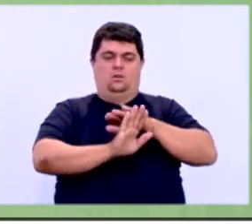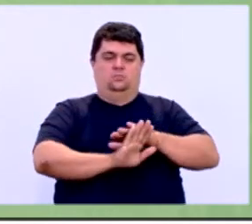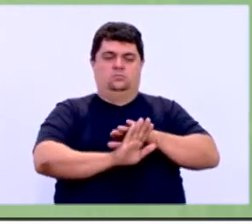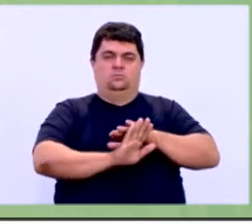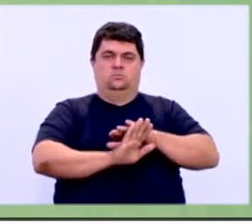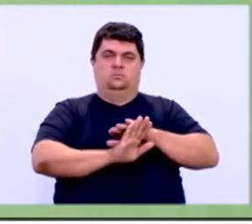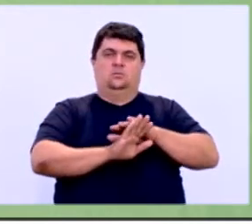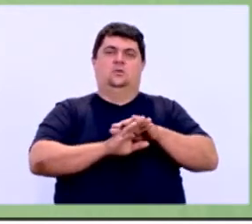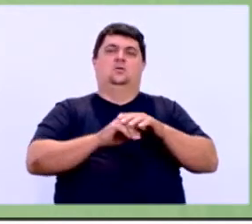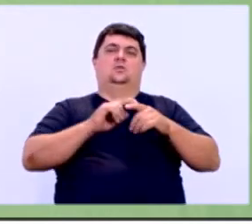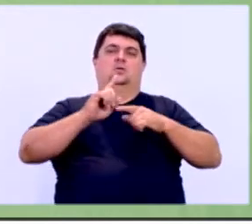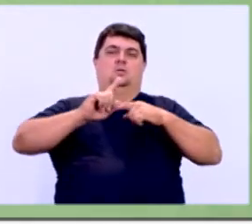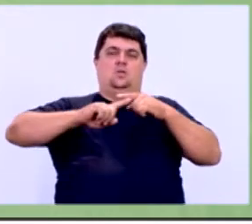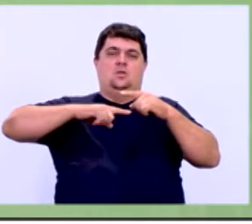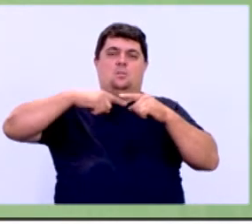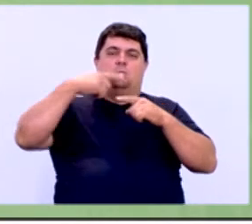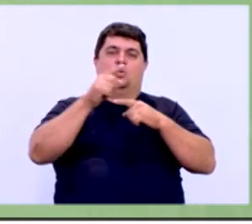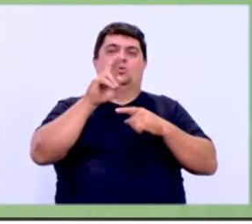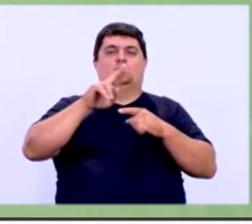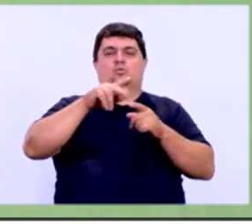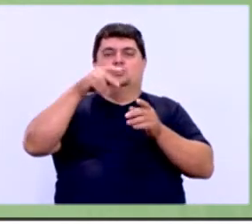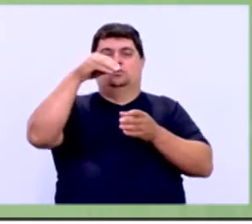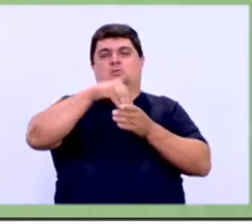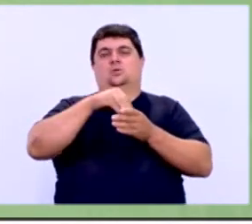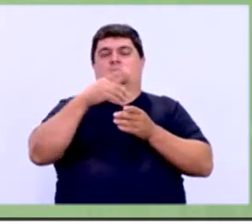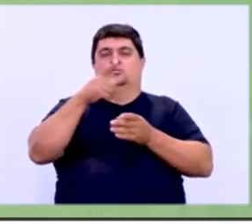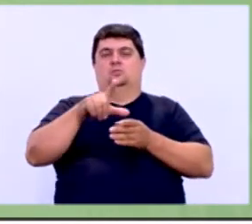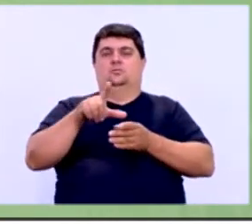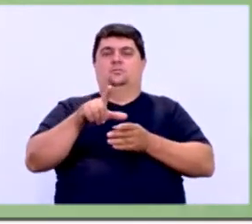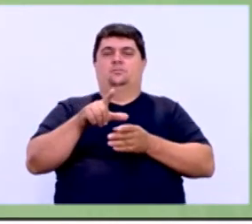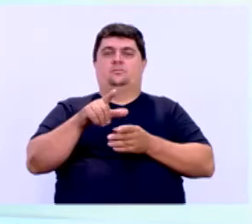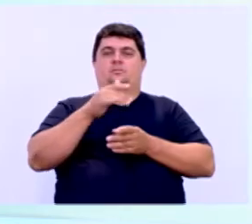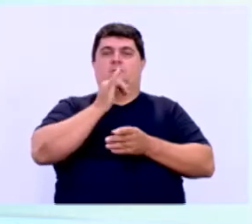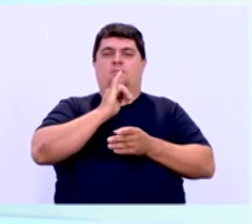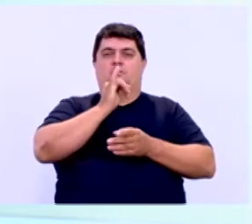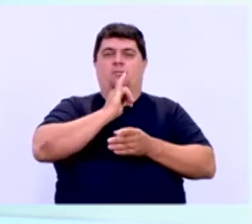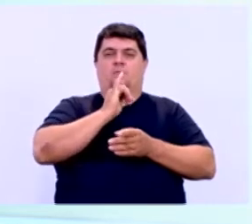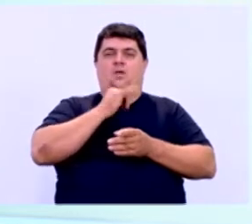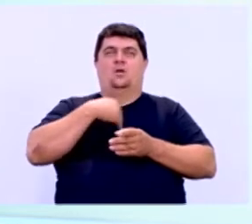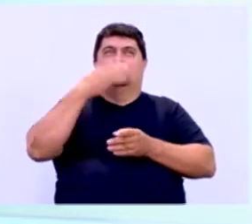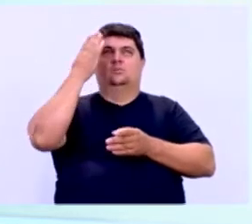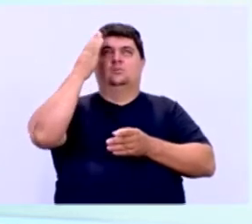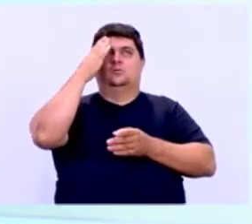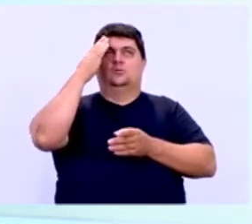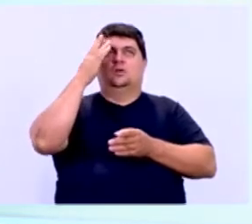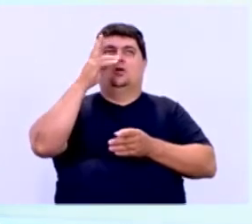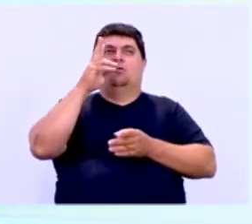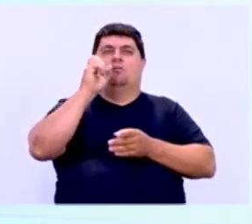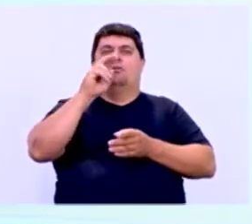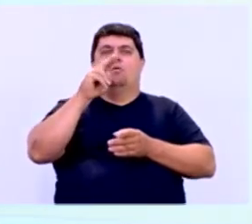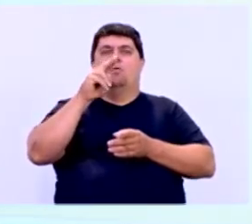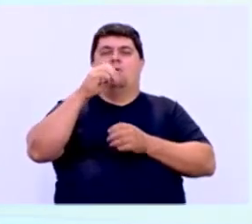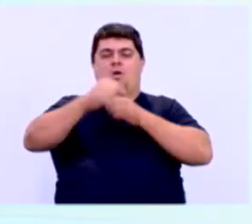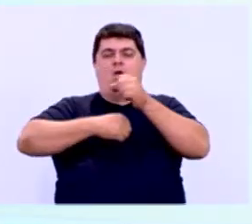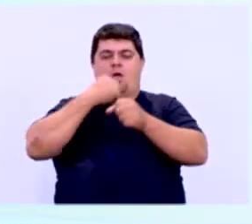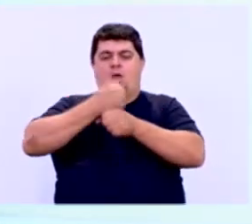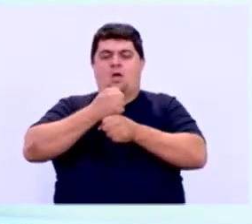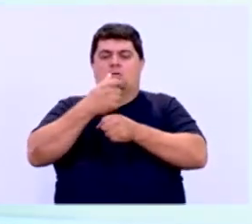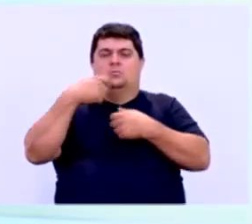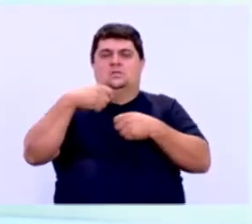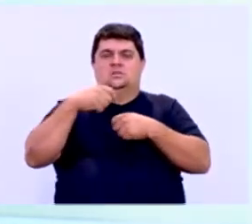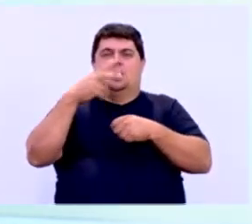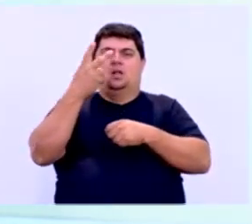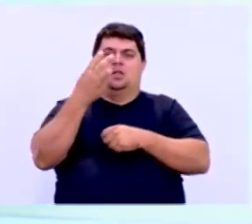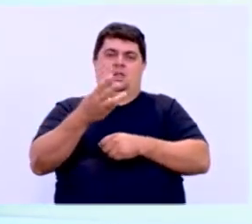né, para uso no momento futuro, né? Como, por exemplo, eu sei que eu vou precisar de 3 carros no ano que vem. Então eu